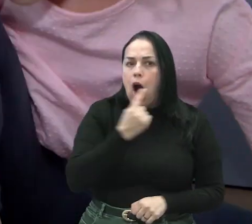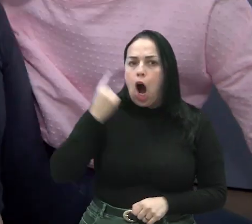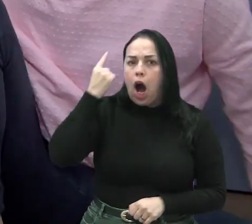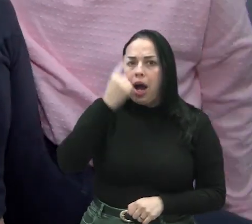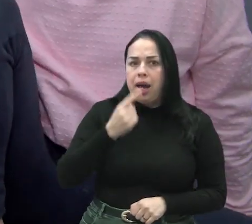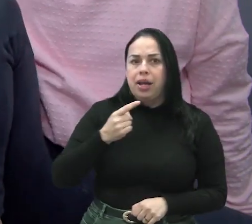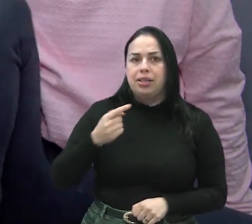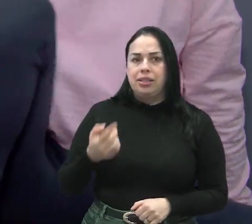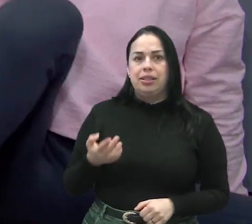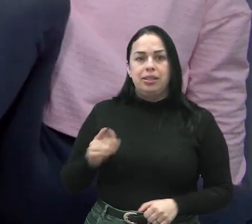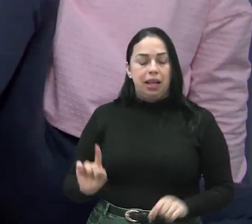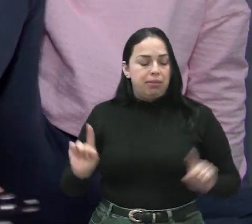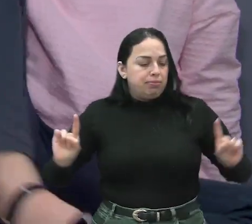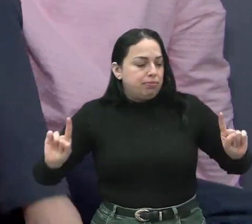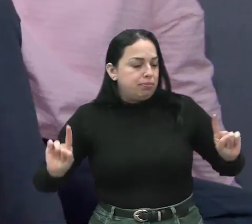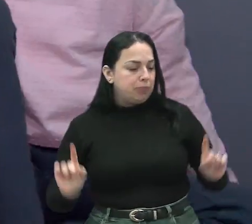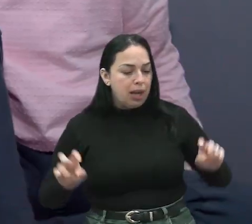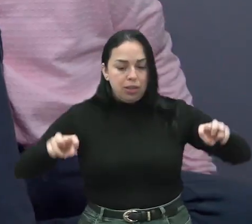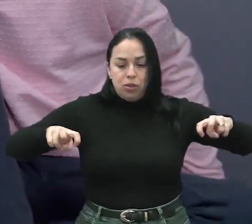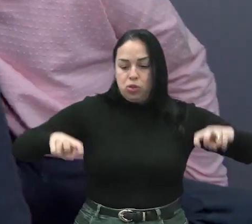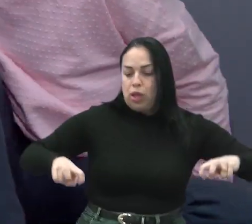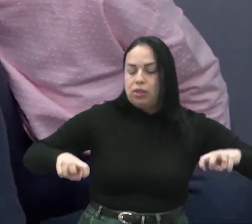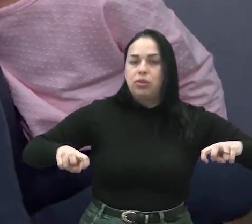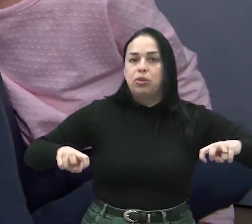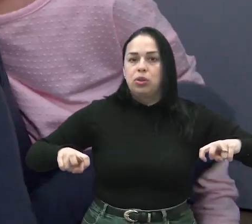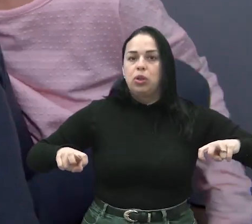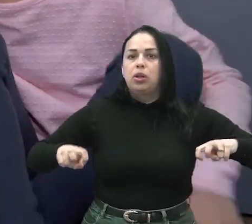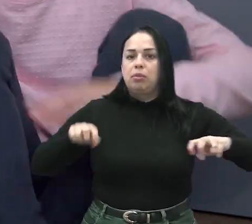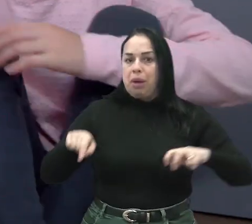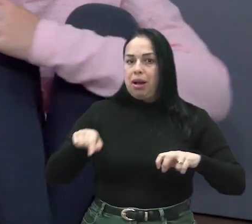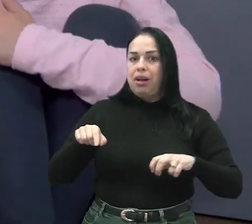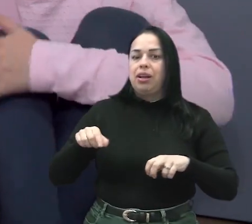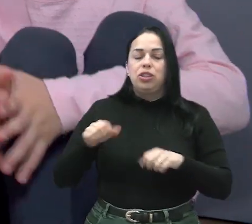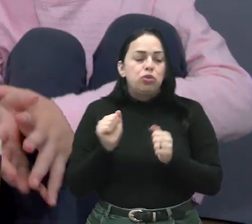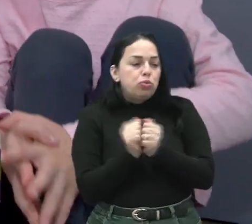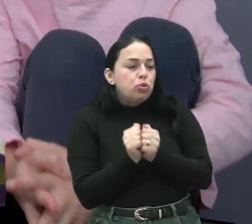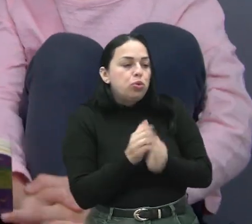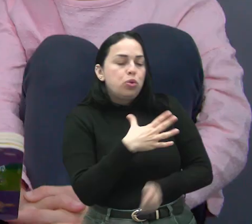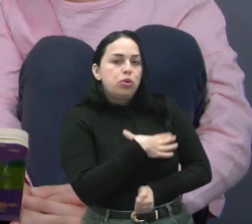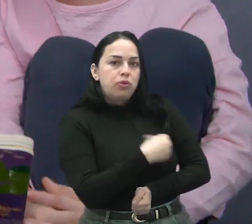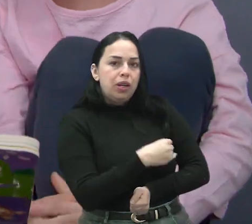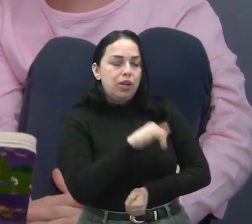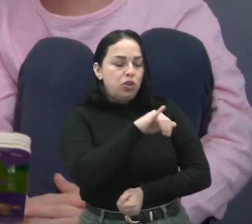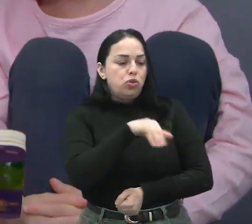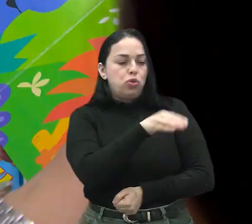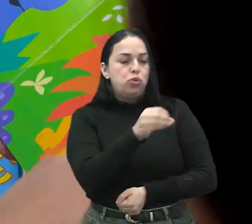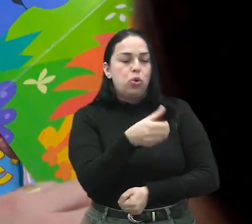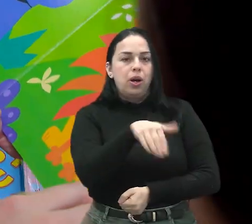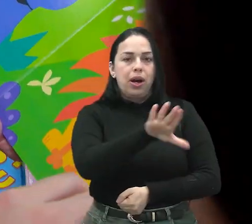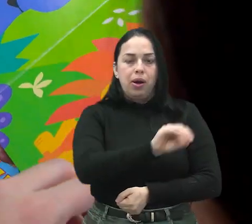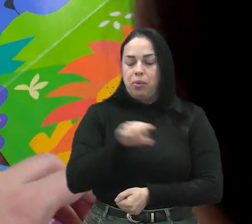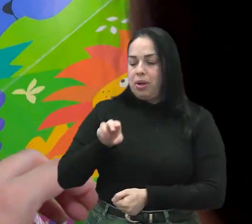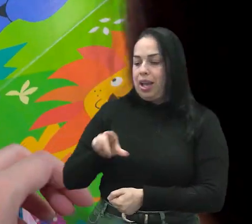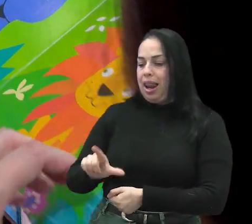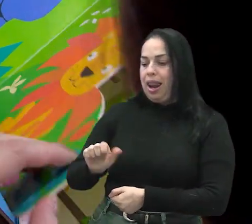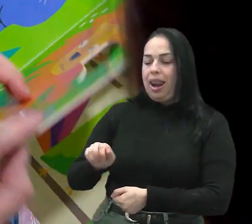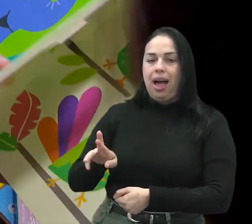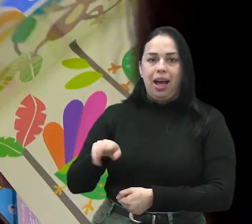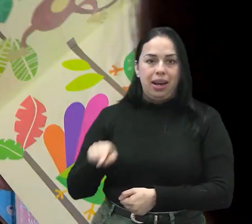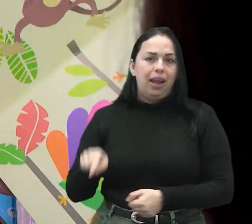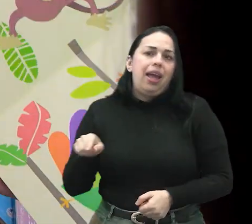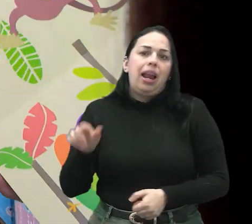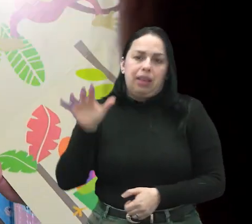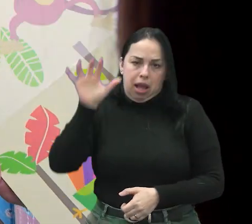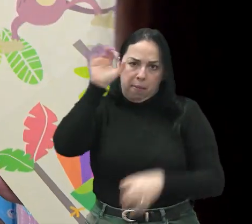a Maévia separa um tempinho para fazer as atividades da escola com os filhos João e Lara. A Lara está na fase